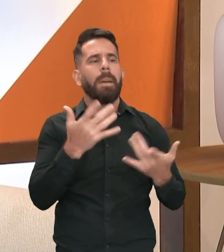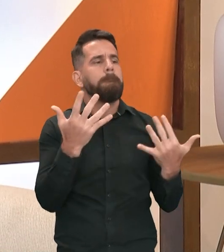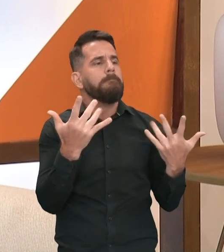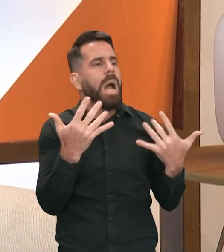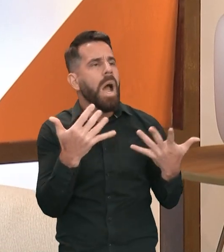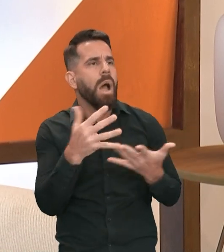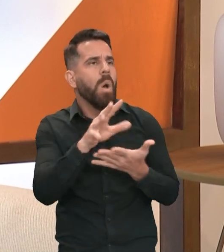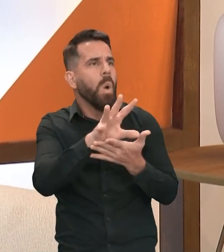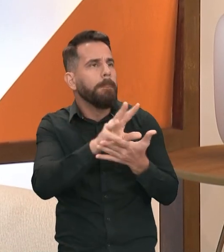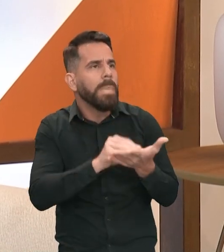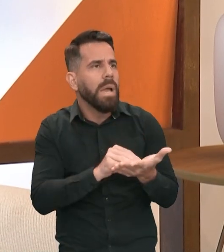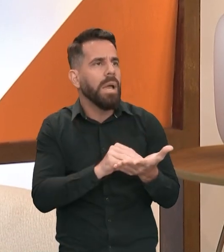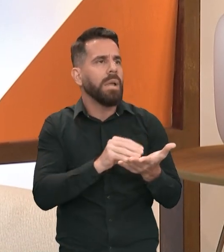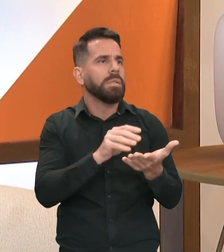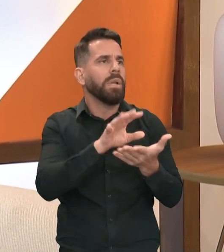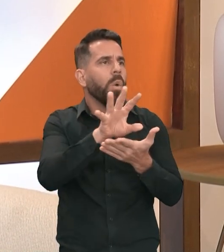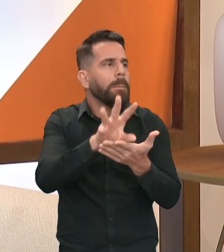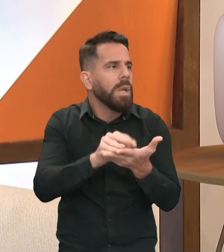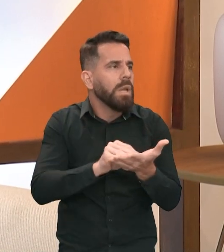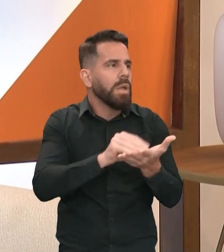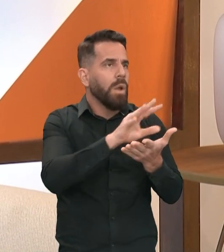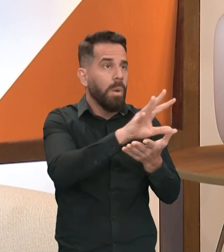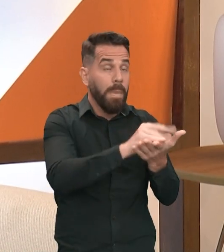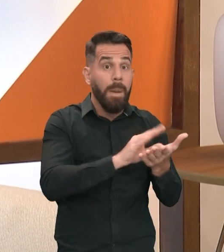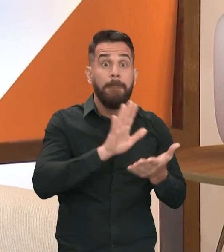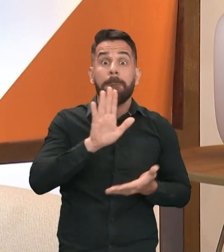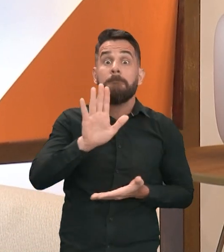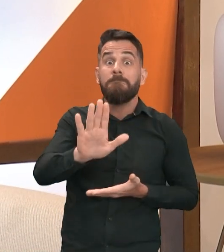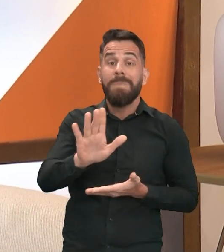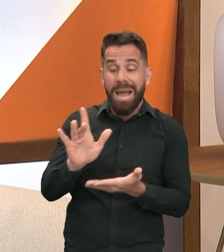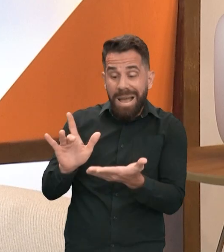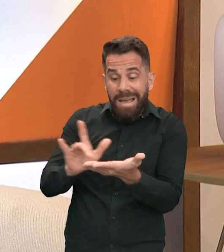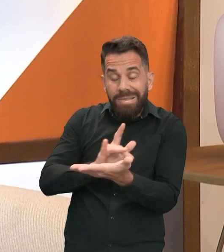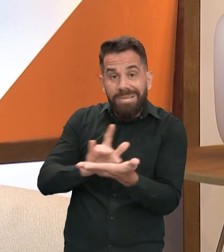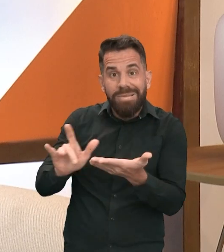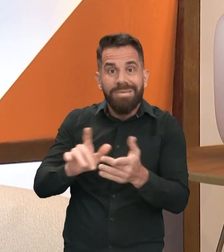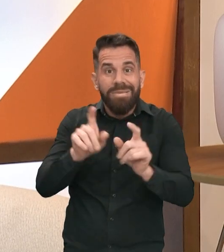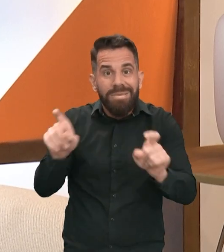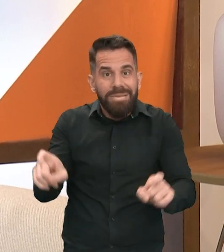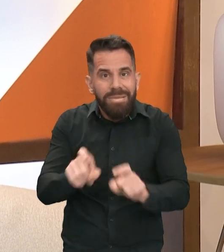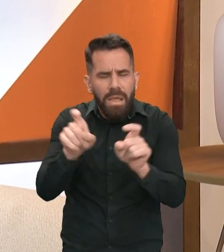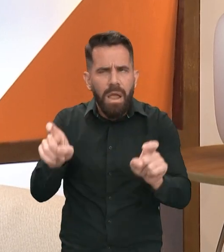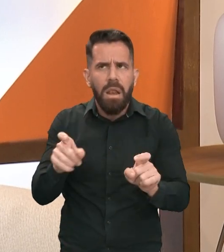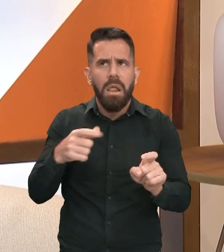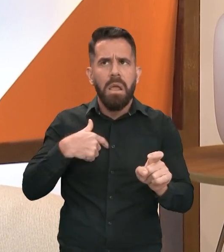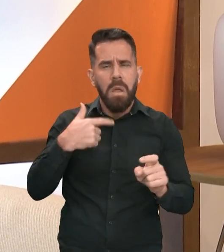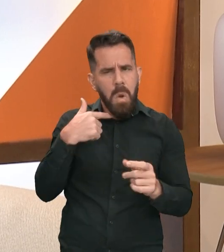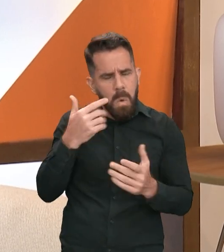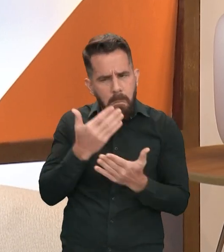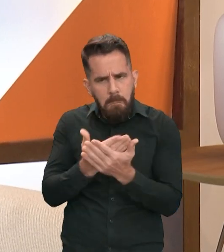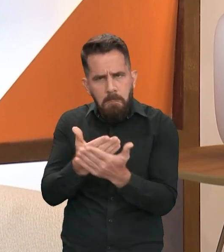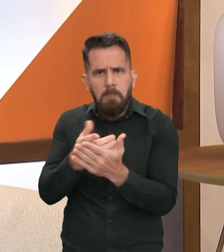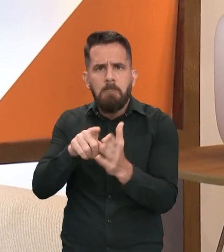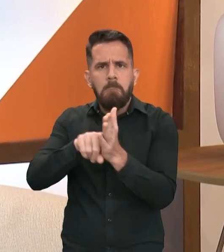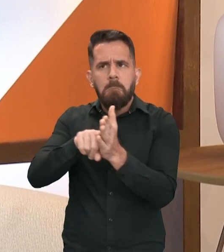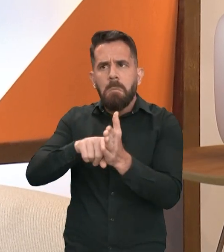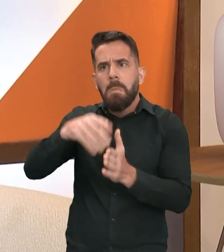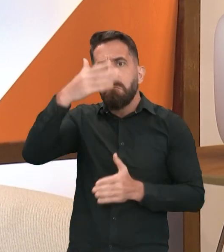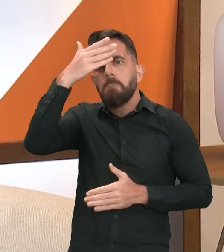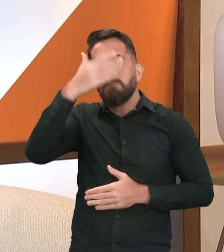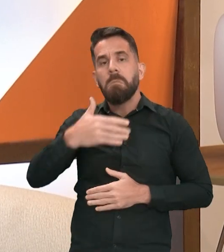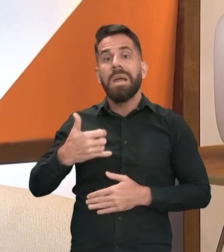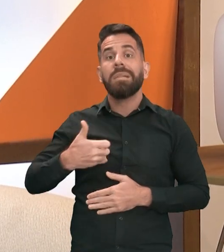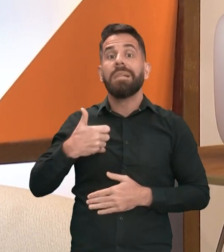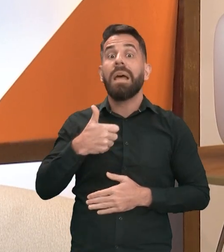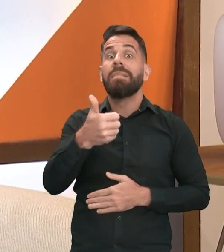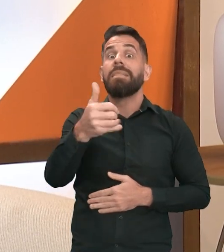ação e tudo mais. Só que com telas em específico, eu só vi estudos a partir de 10 anos para cima. Enquanto criança, eu não vi